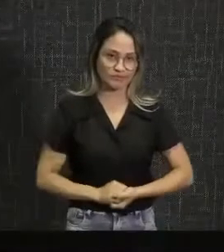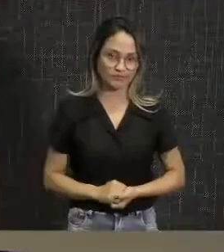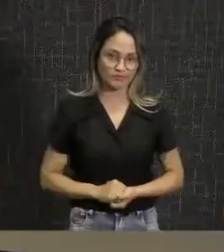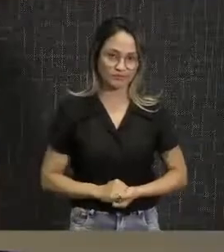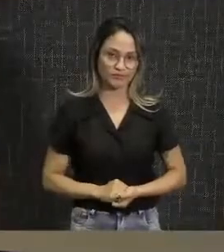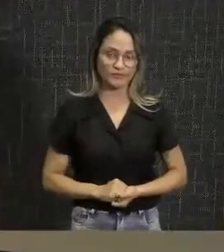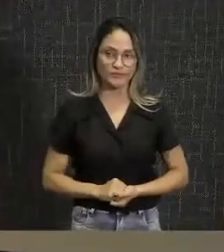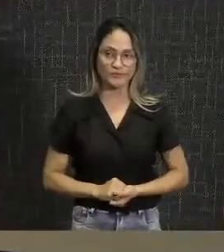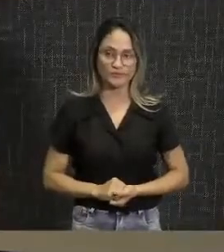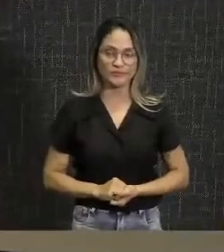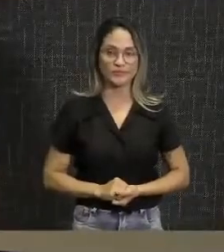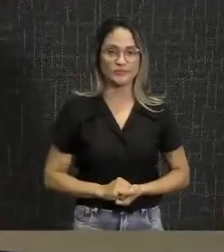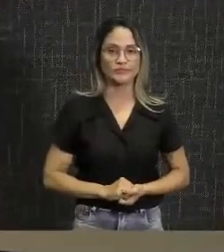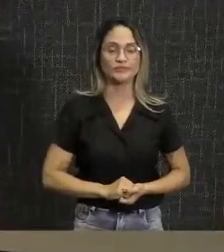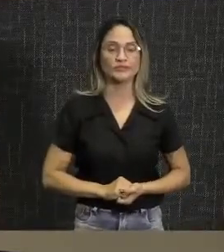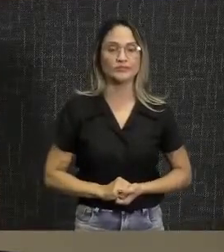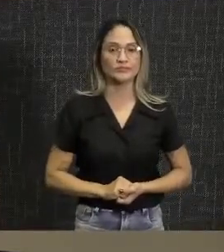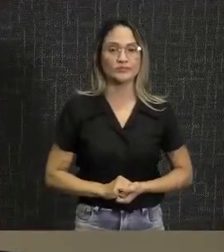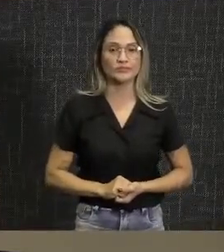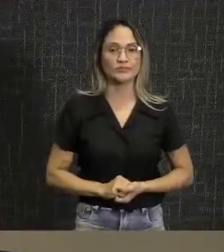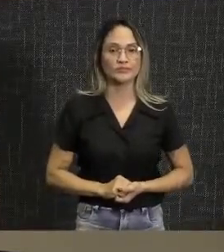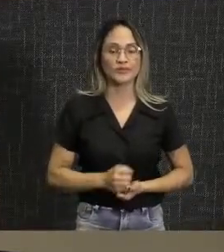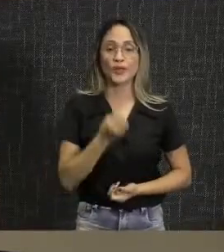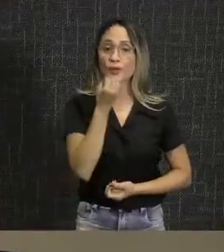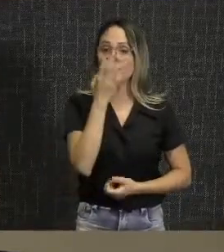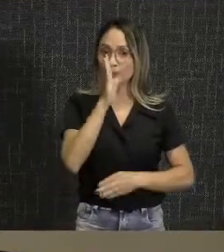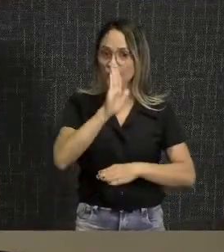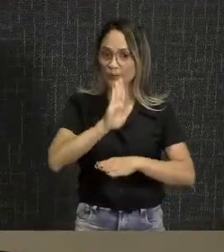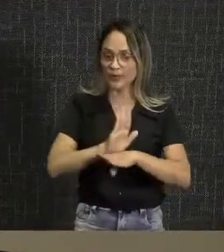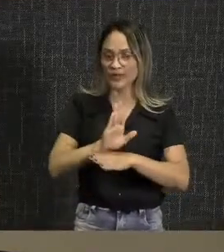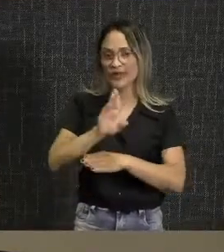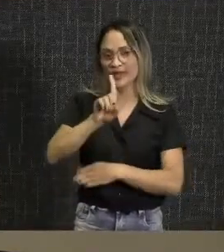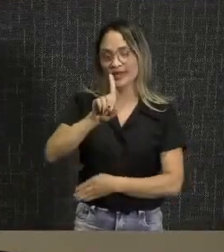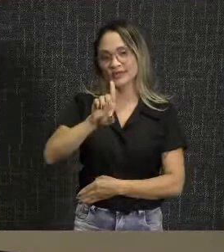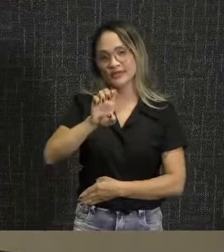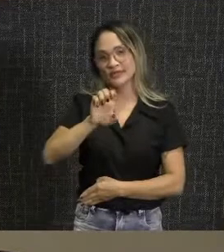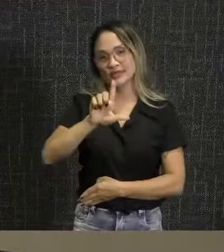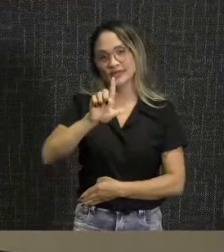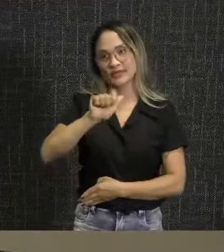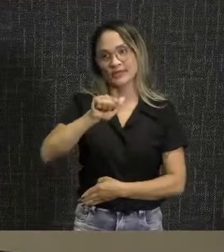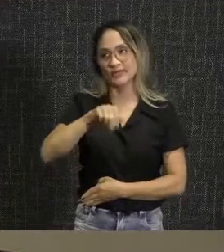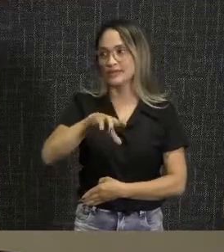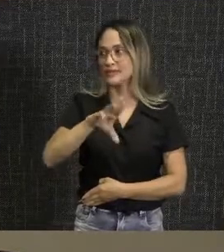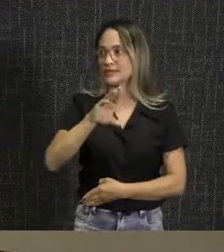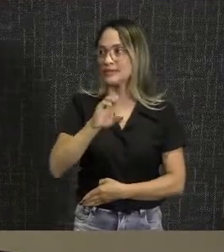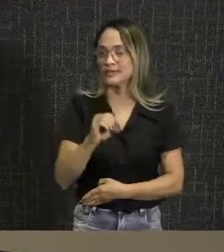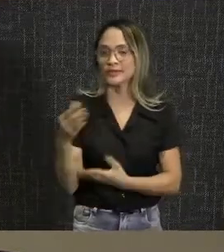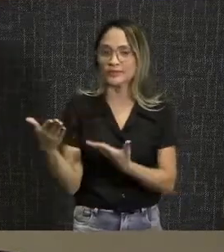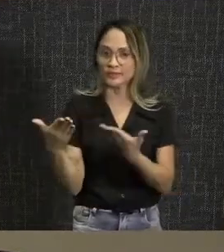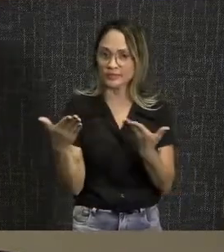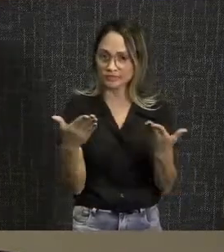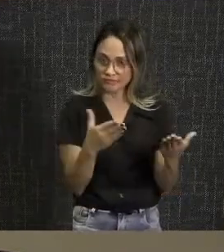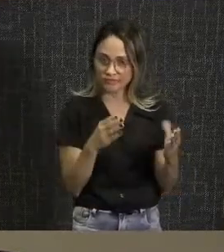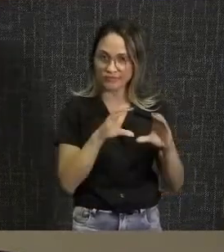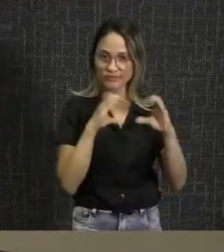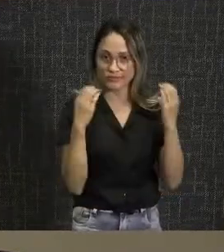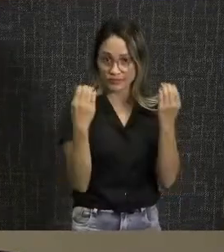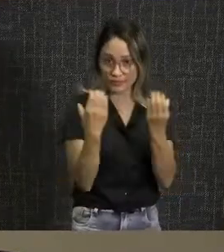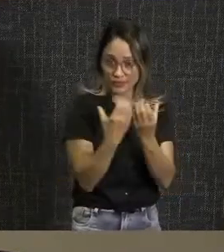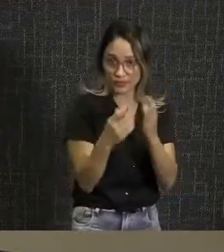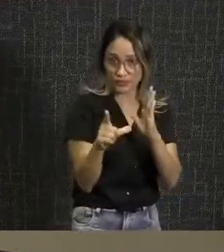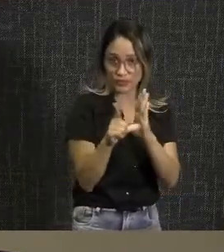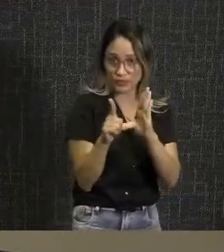Delano Rocha, que é o diretor técnico do SEBRAE. Boa tarde, Delano. Bem-vindo à nossa Convenção Logista 2020, a